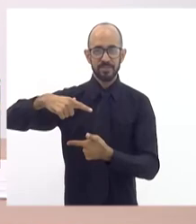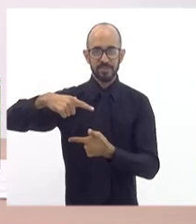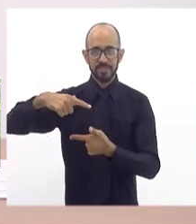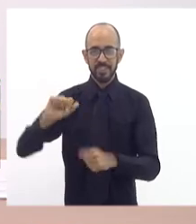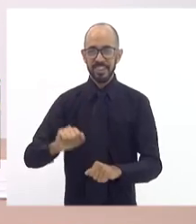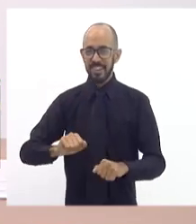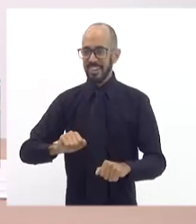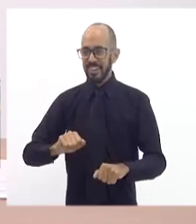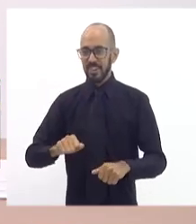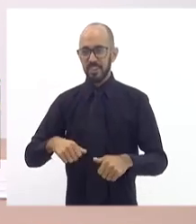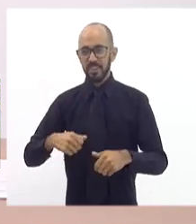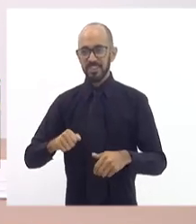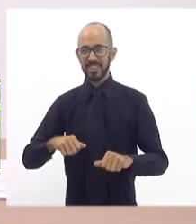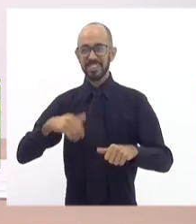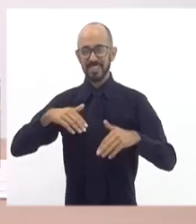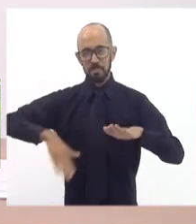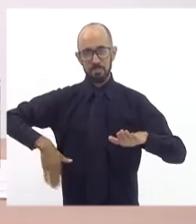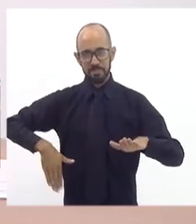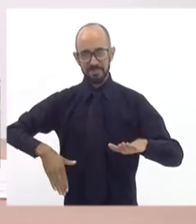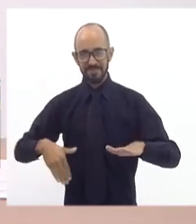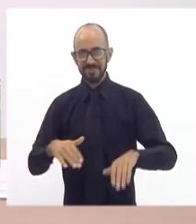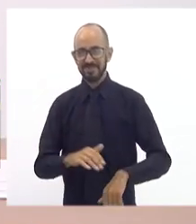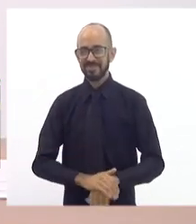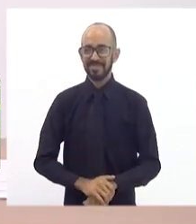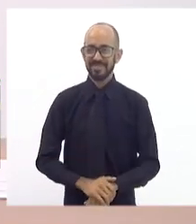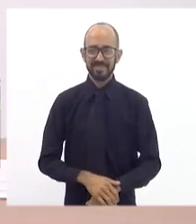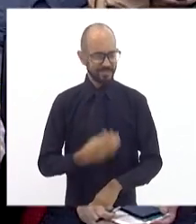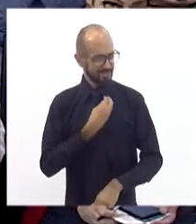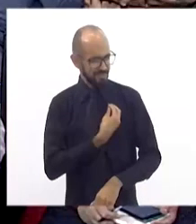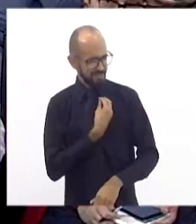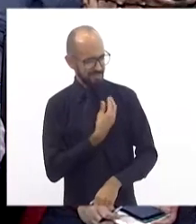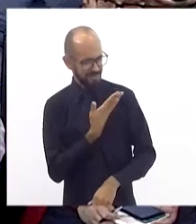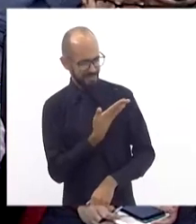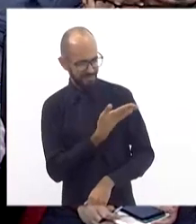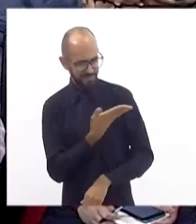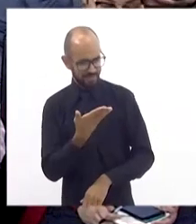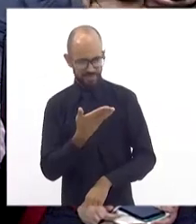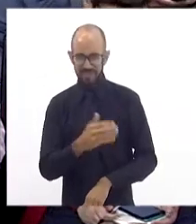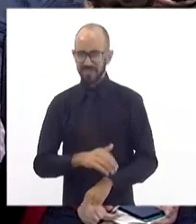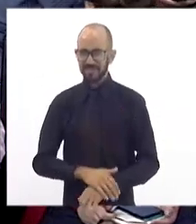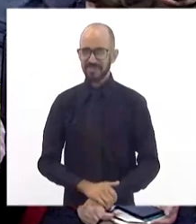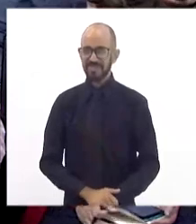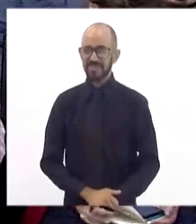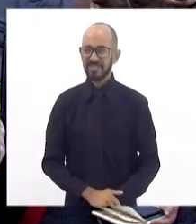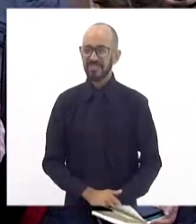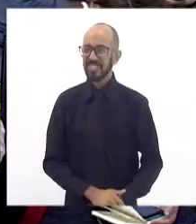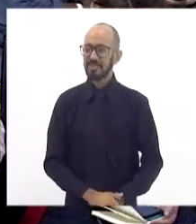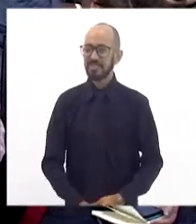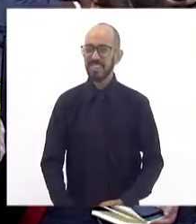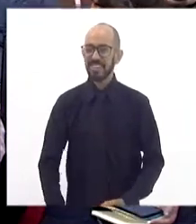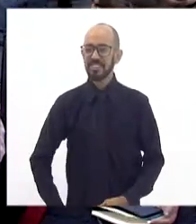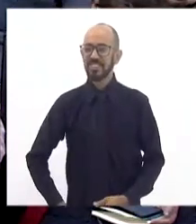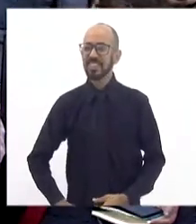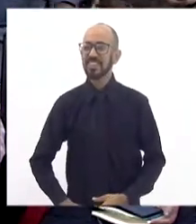costeiros e marinhos confrem Brasil um presente O que é